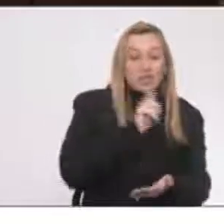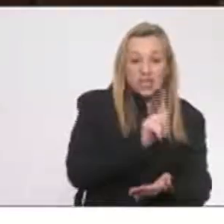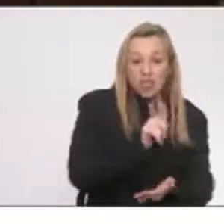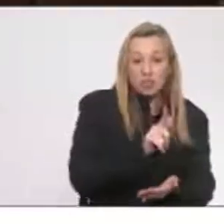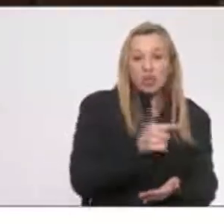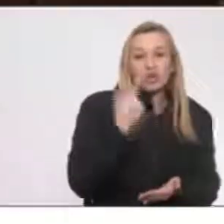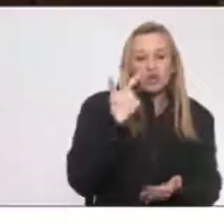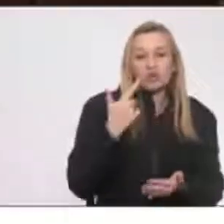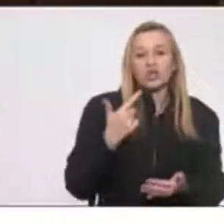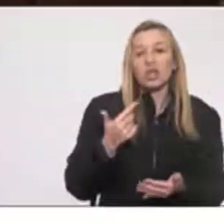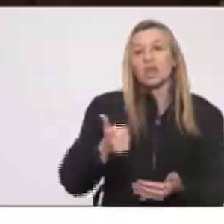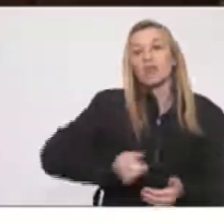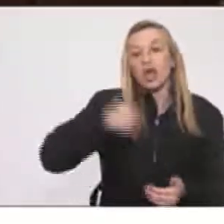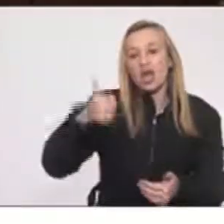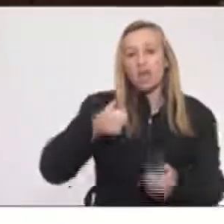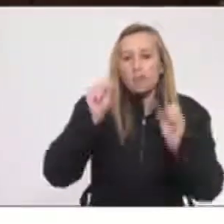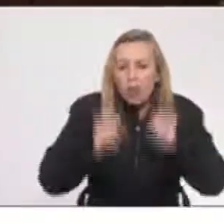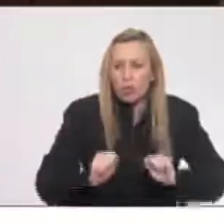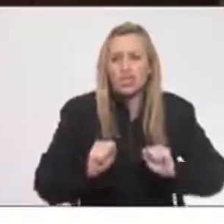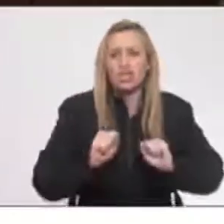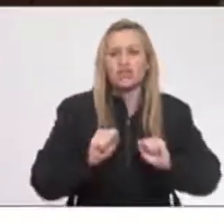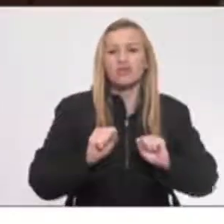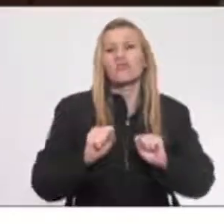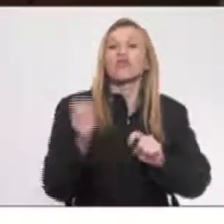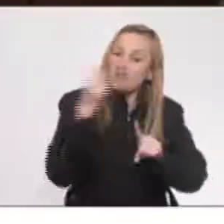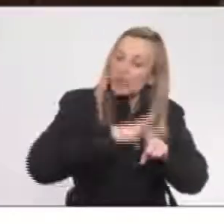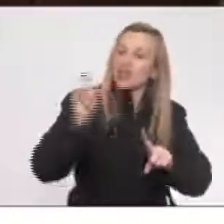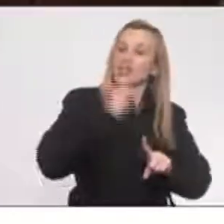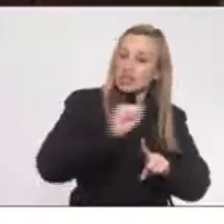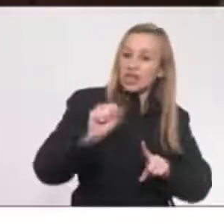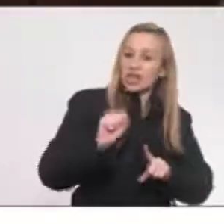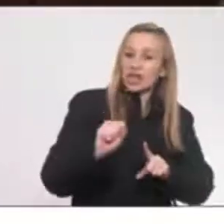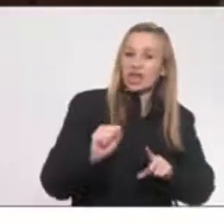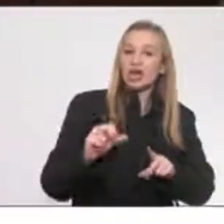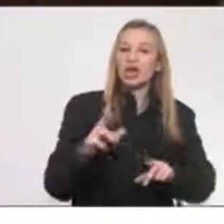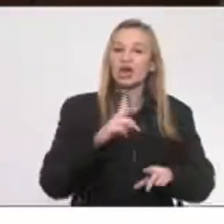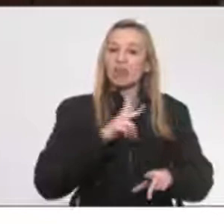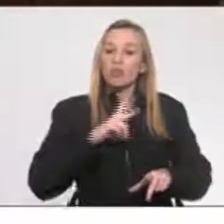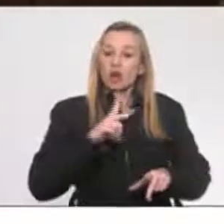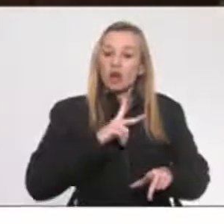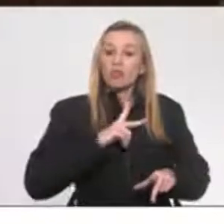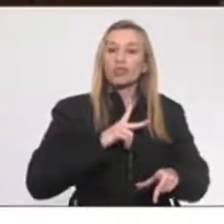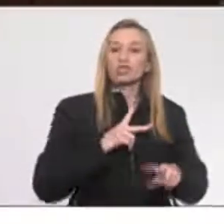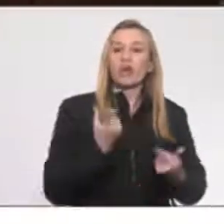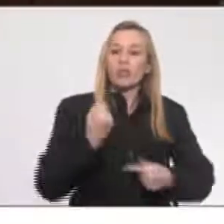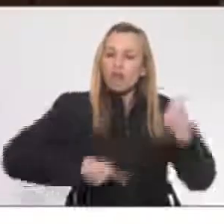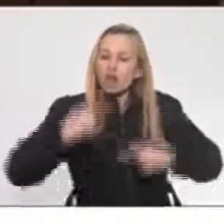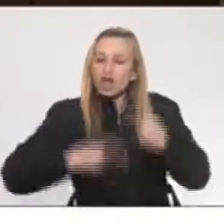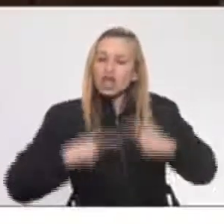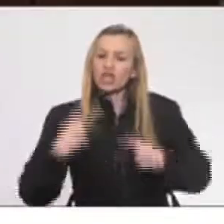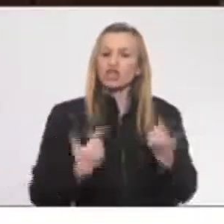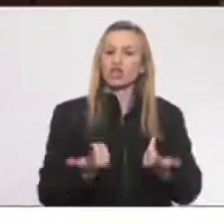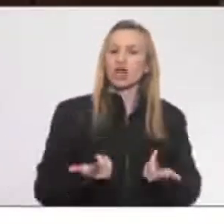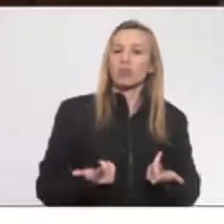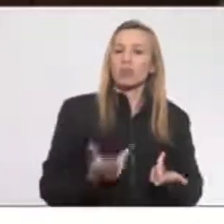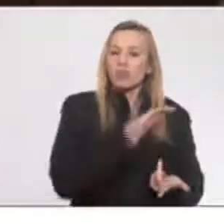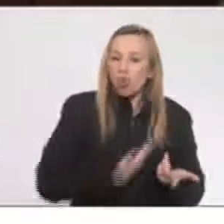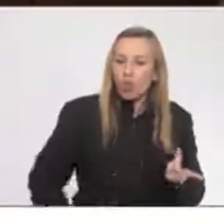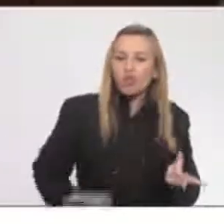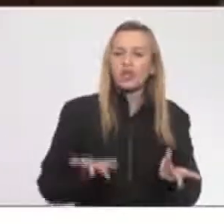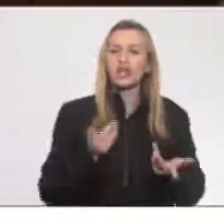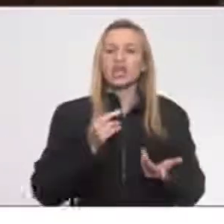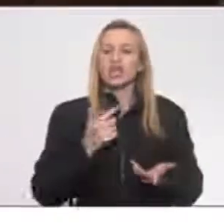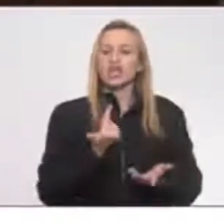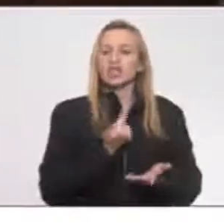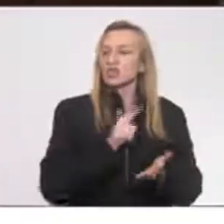romper com o sistema, é possível propor política pública sem a tradicional incompetência e